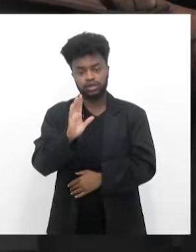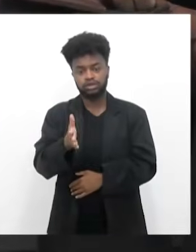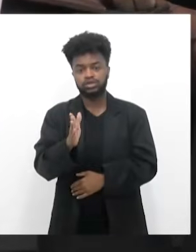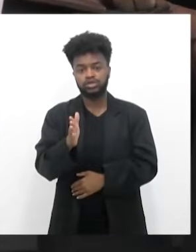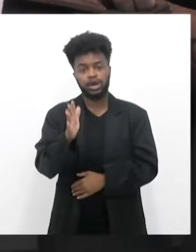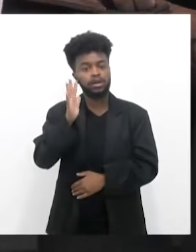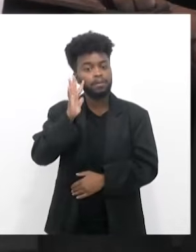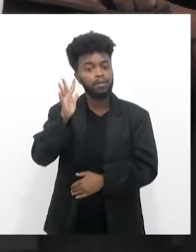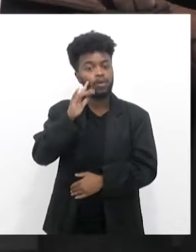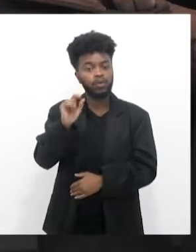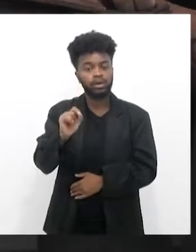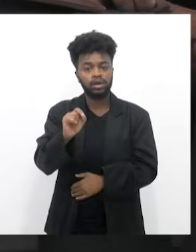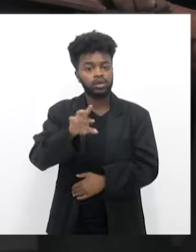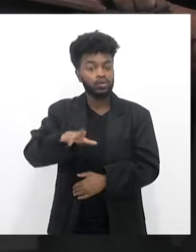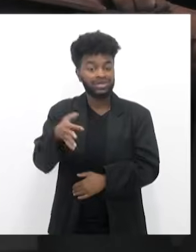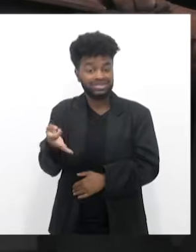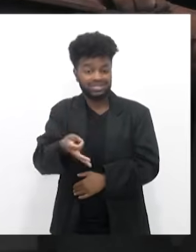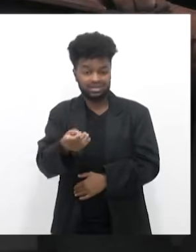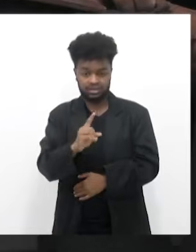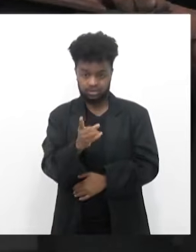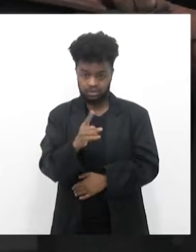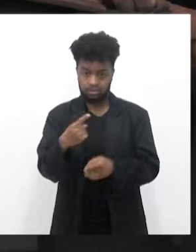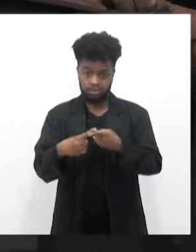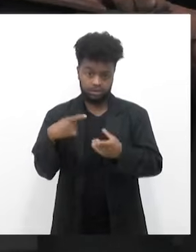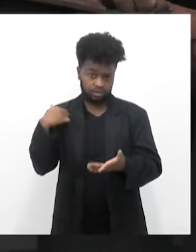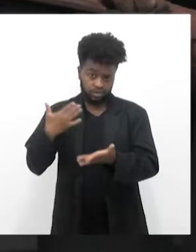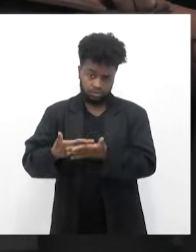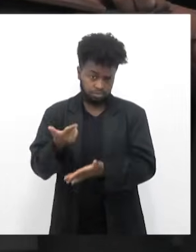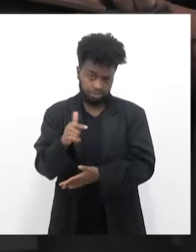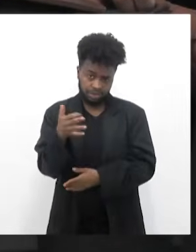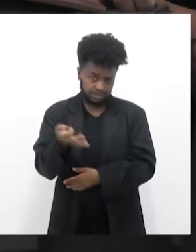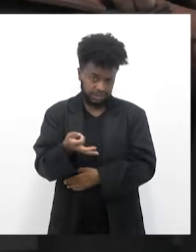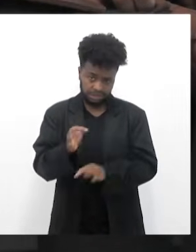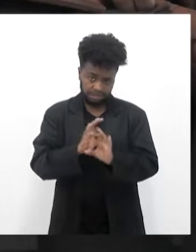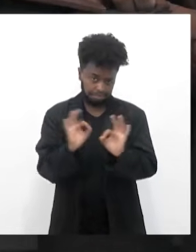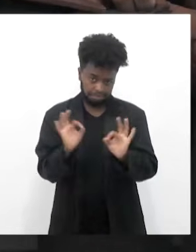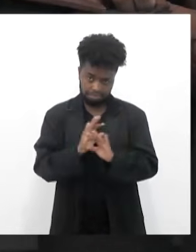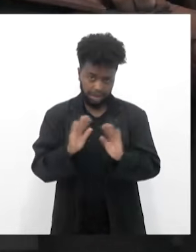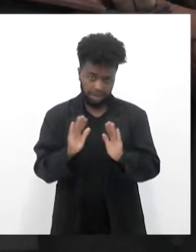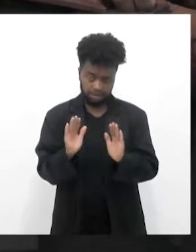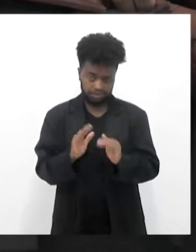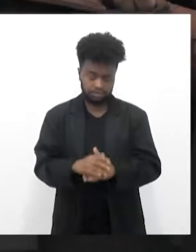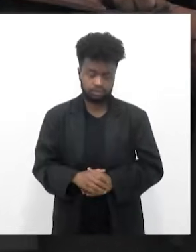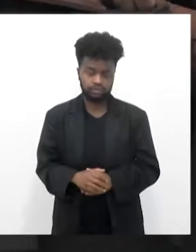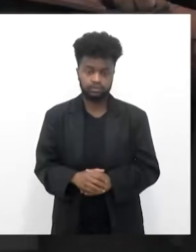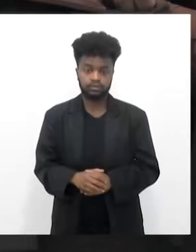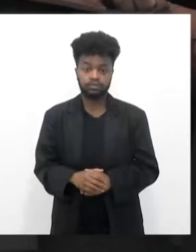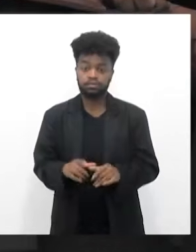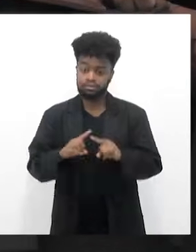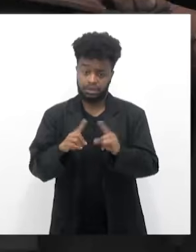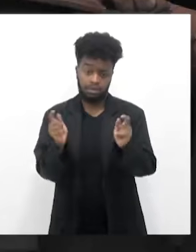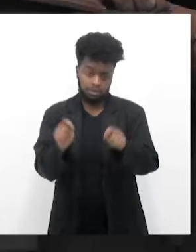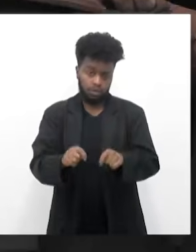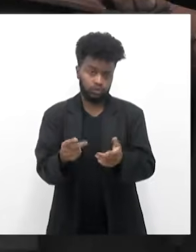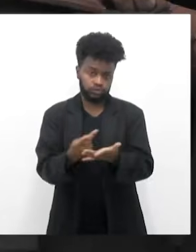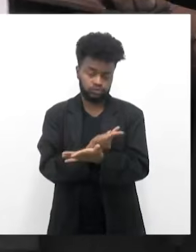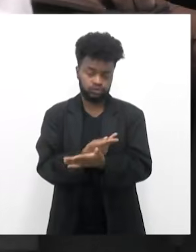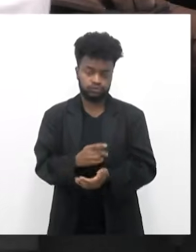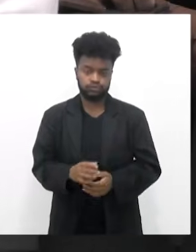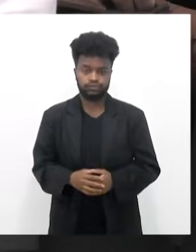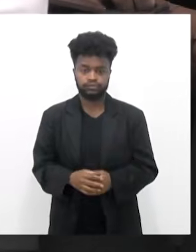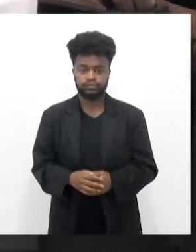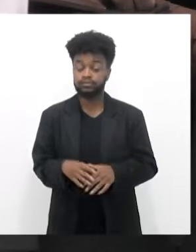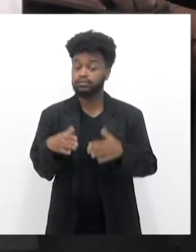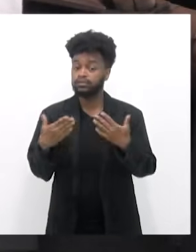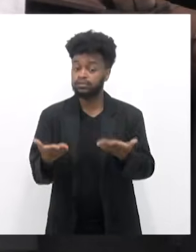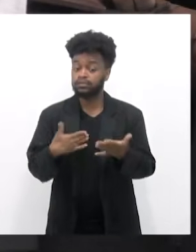horizonte não essa certeza, porque até hoje a gente não tem essa certeza absoluta, Mas essa forte possibilidade. Então, o